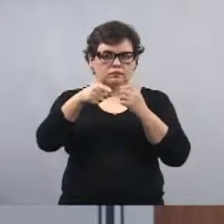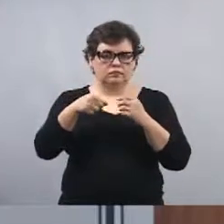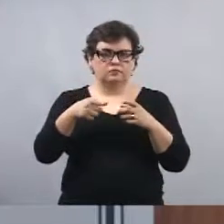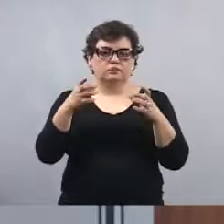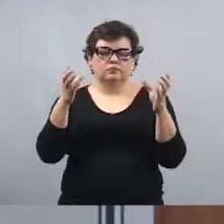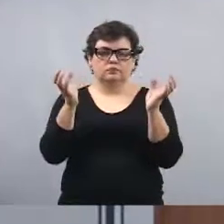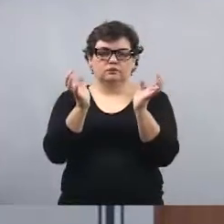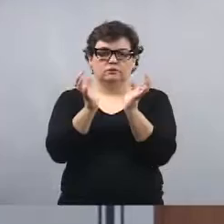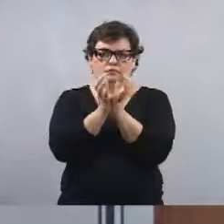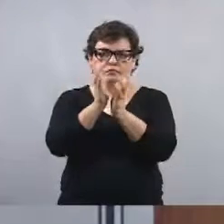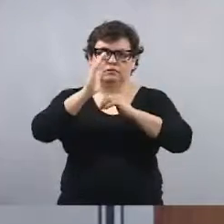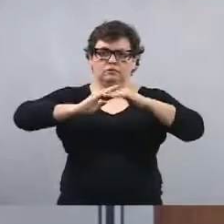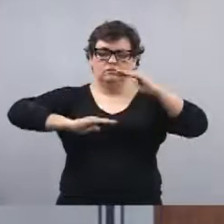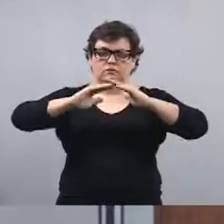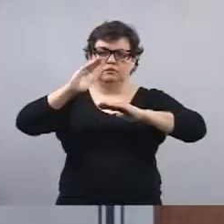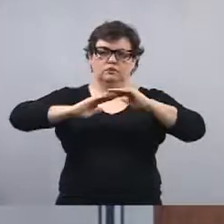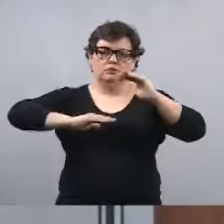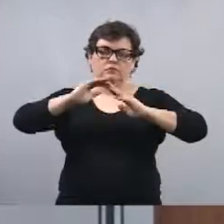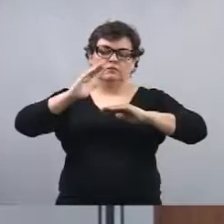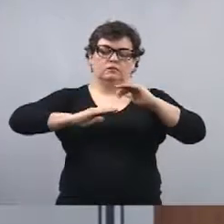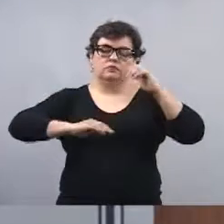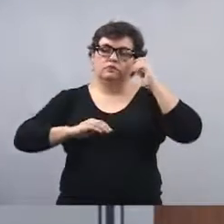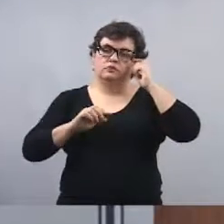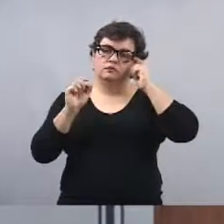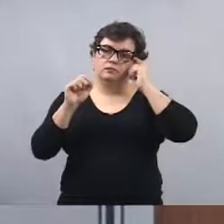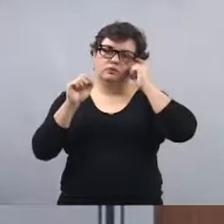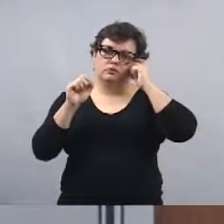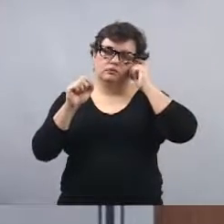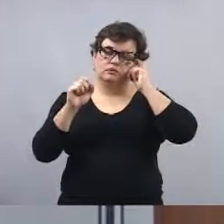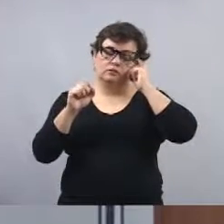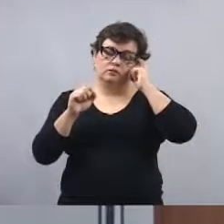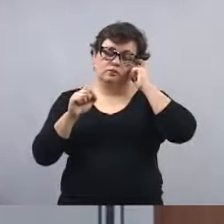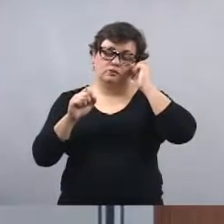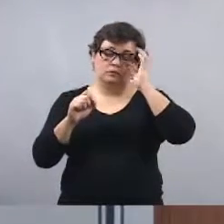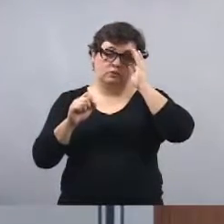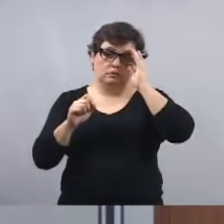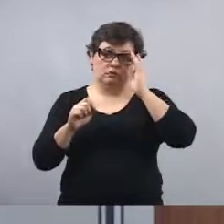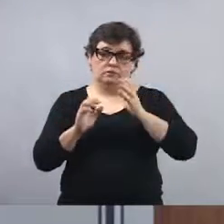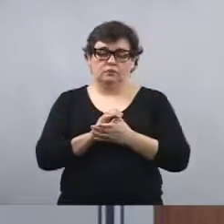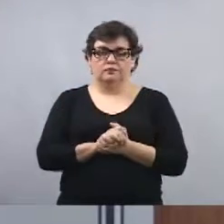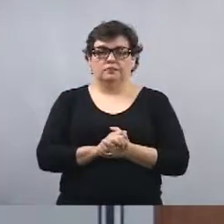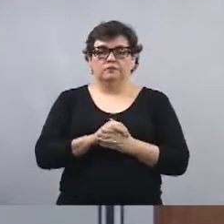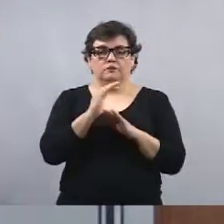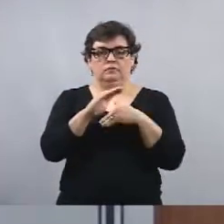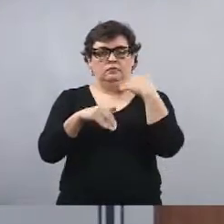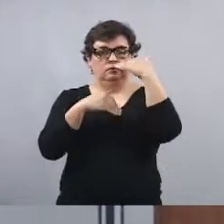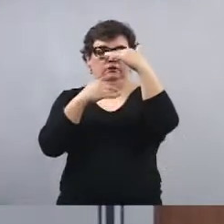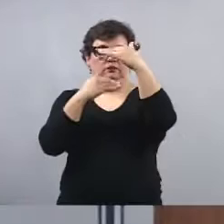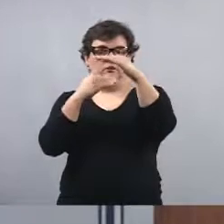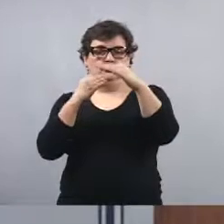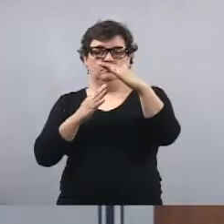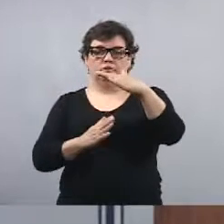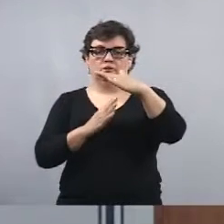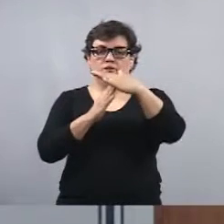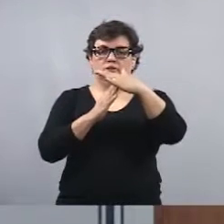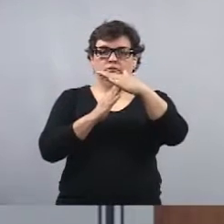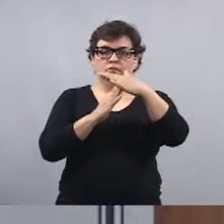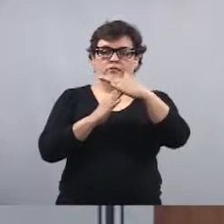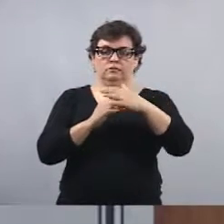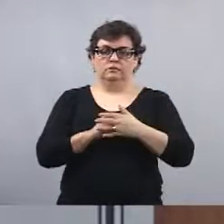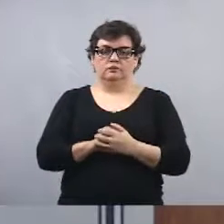categoria profissional que transborda os limites do profissional e adentra quase